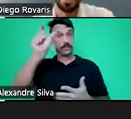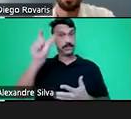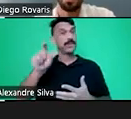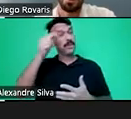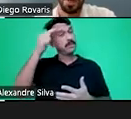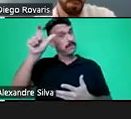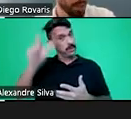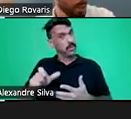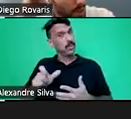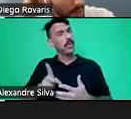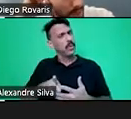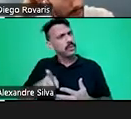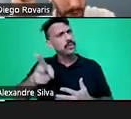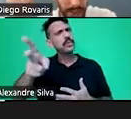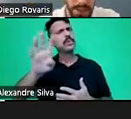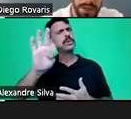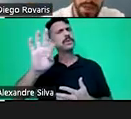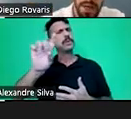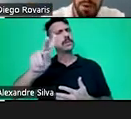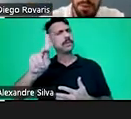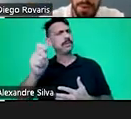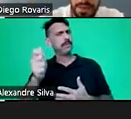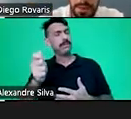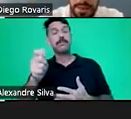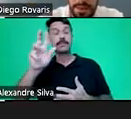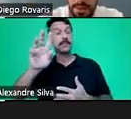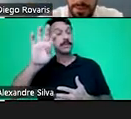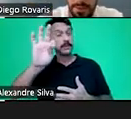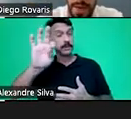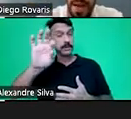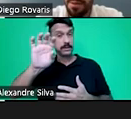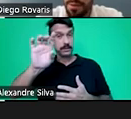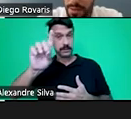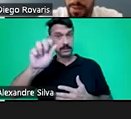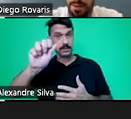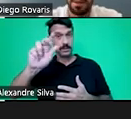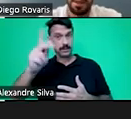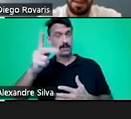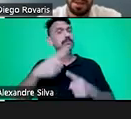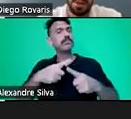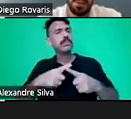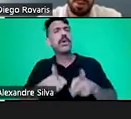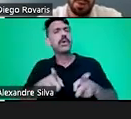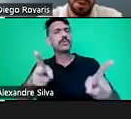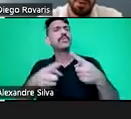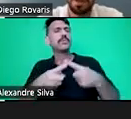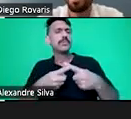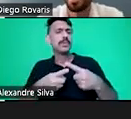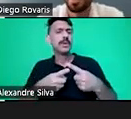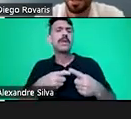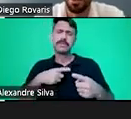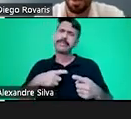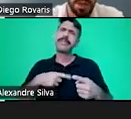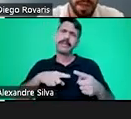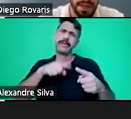com TDAH ao longo do tempo. E a gente já tem algumas variáveis que a gente mostrou que